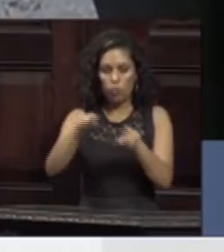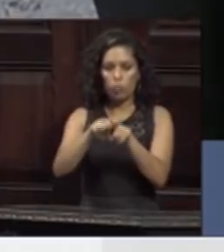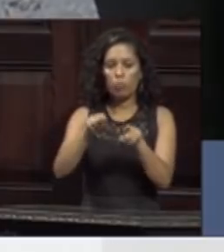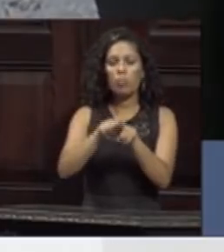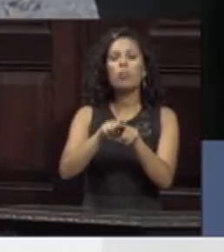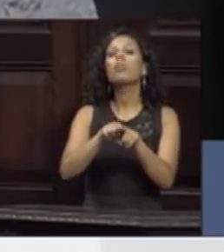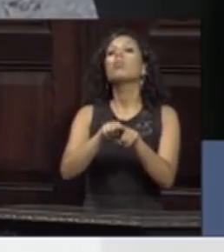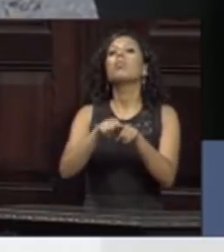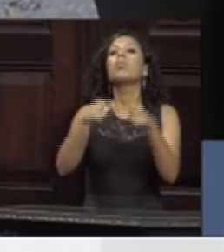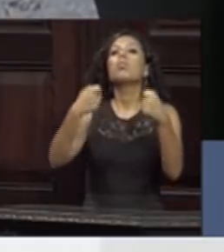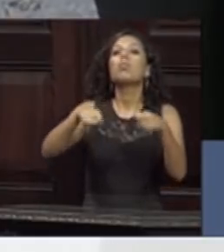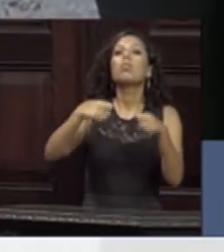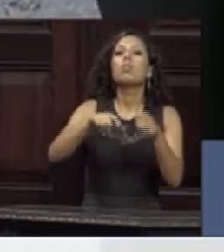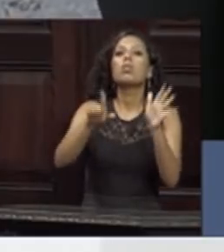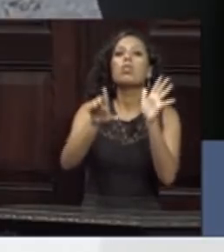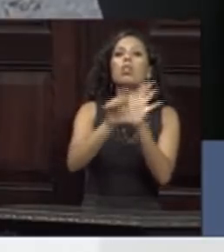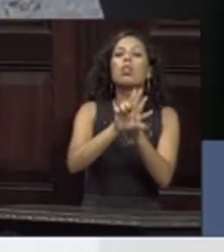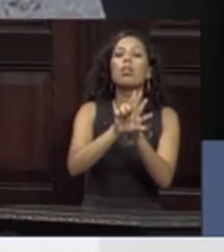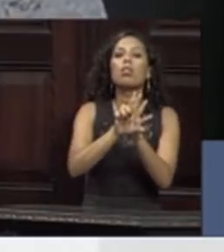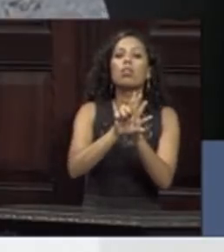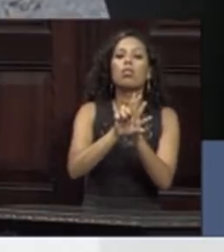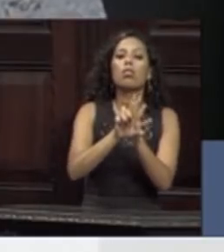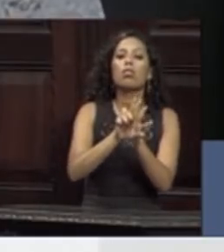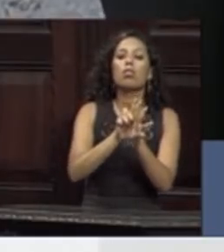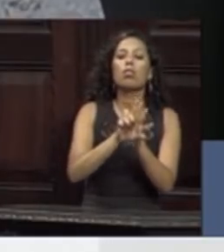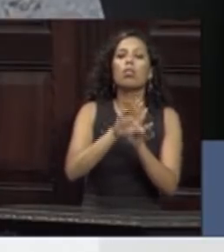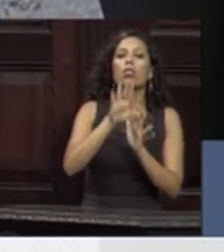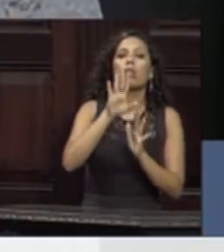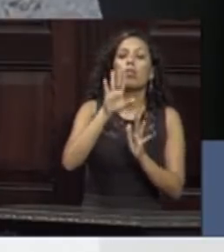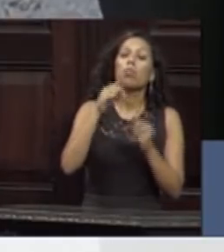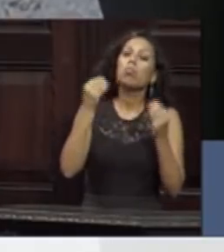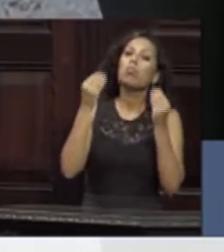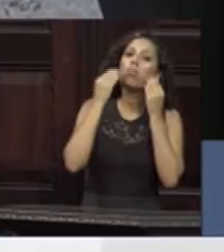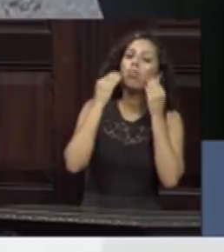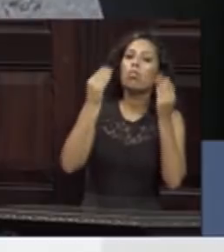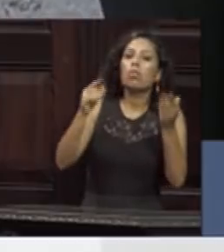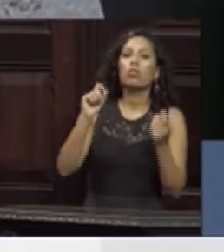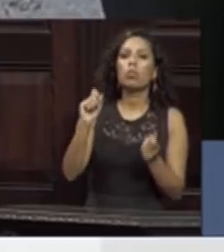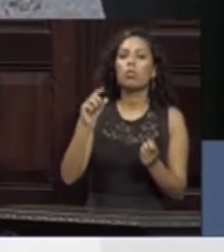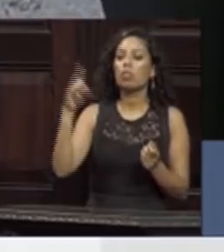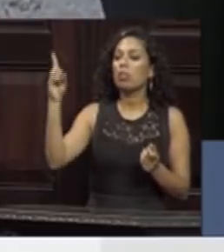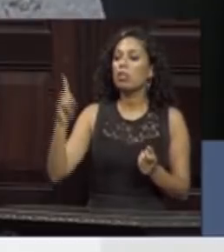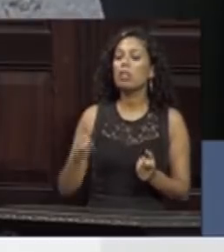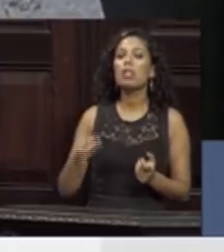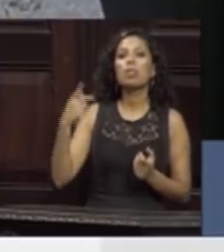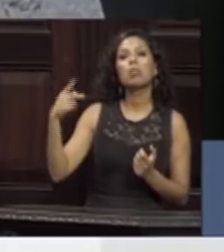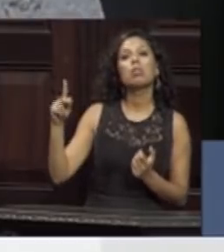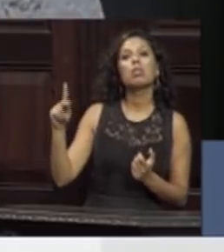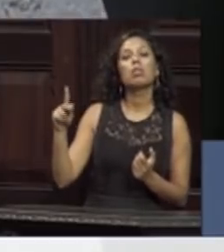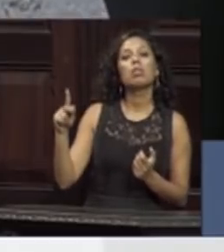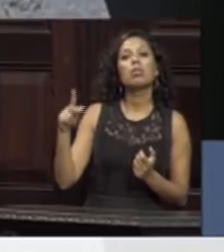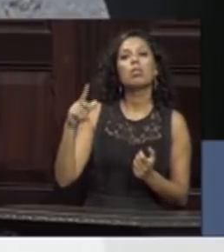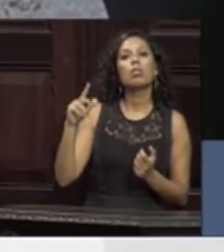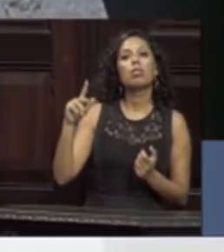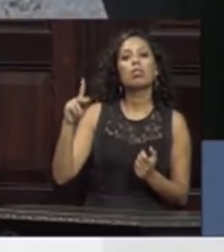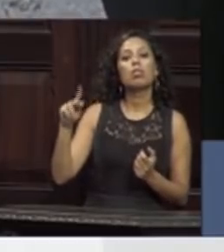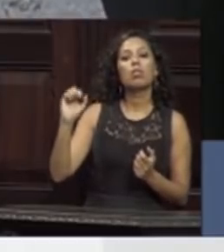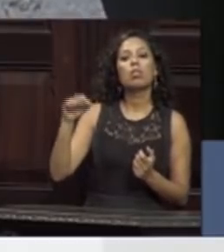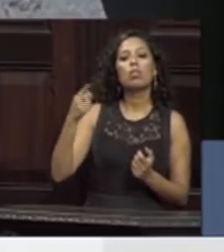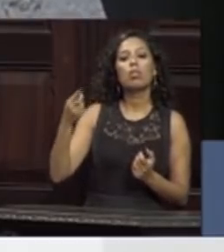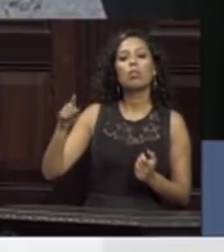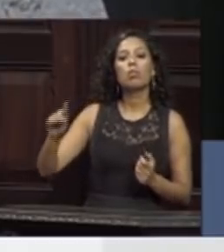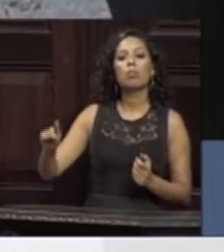senhor presidente, que o meu decreto legislativo está embasado. E não estou fazendo